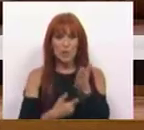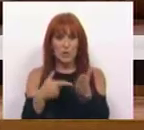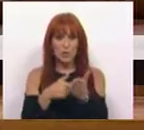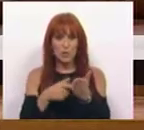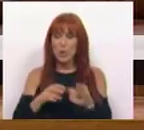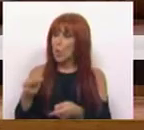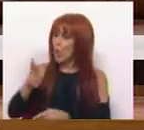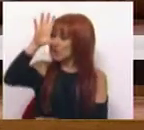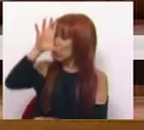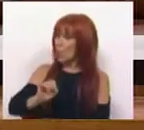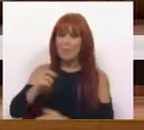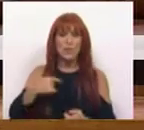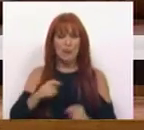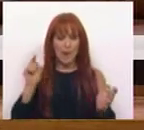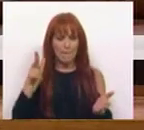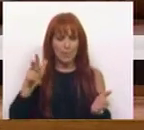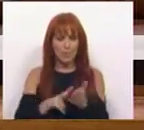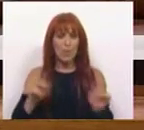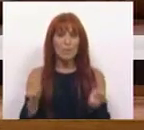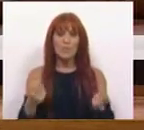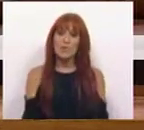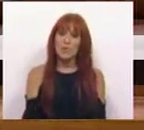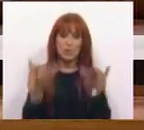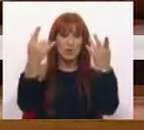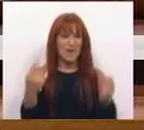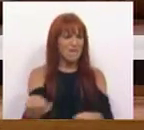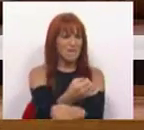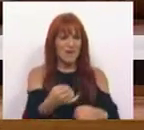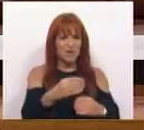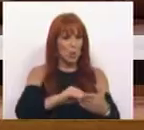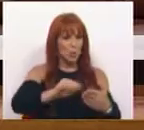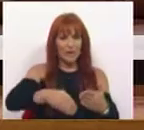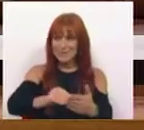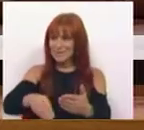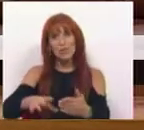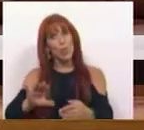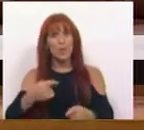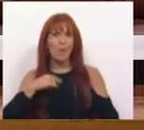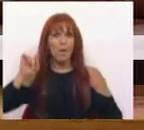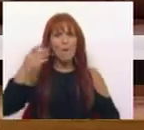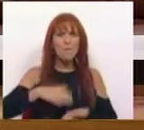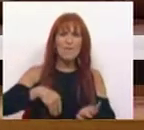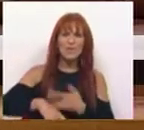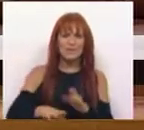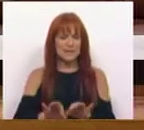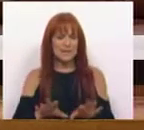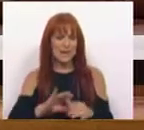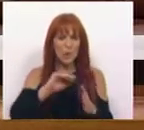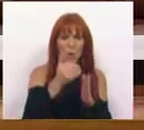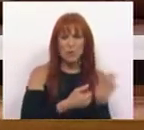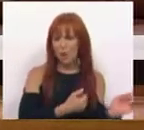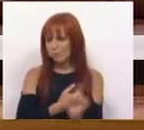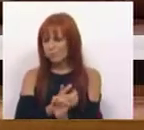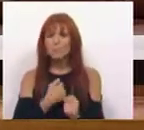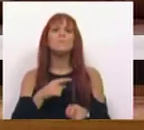constitucional, o anterior Governo promoveu o aparecimento de vazios contratuais, quando o que deveria fazer, em termos